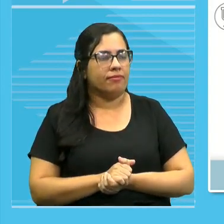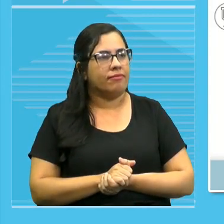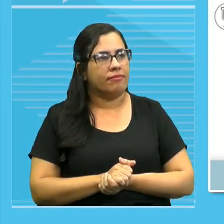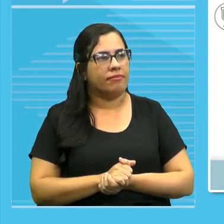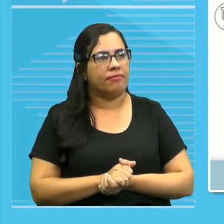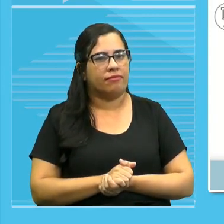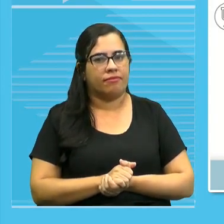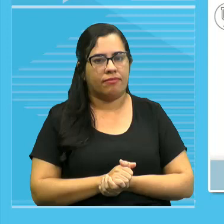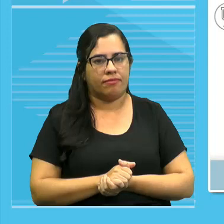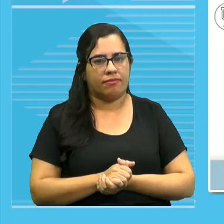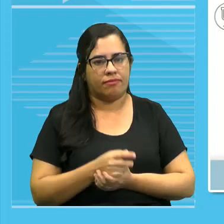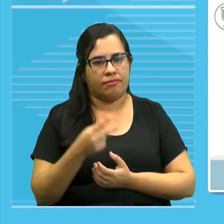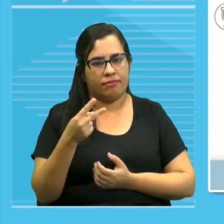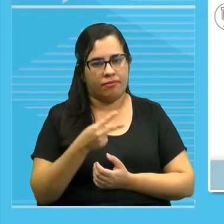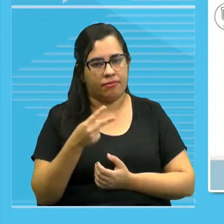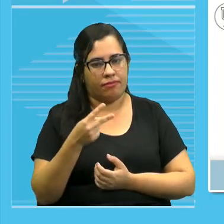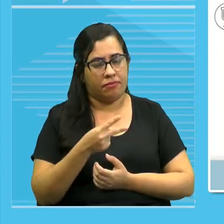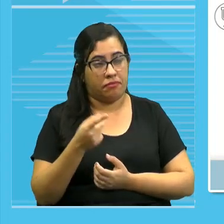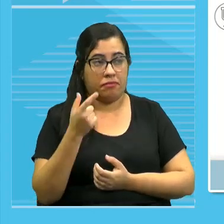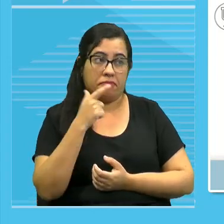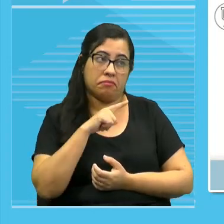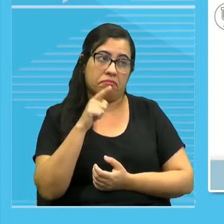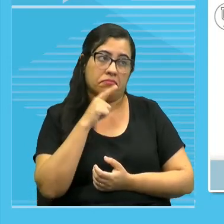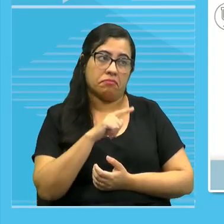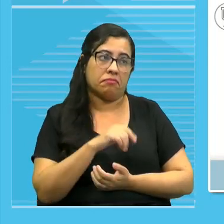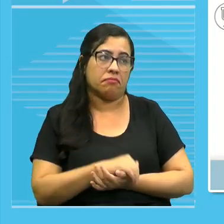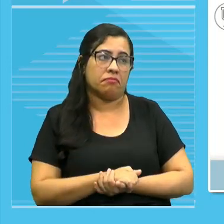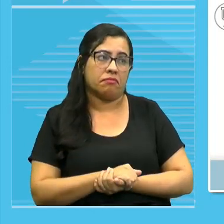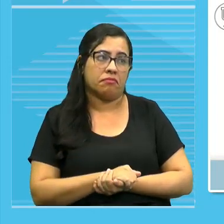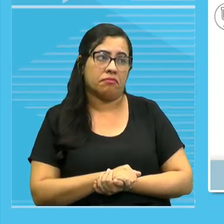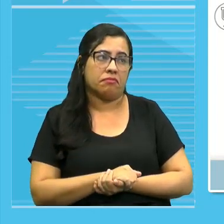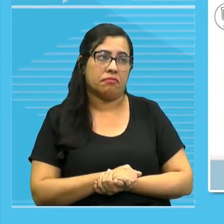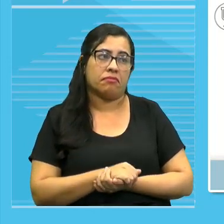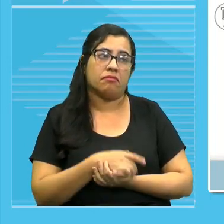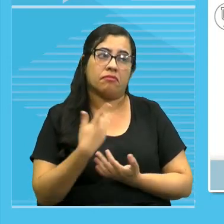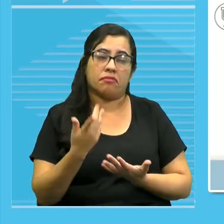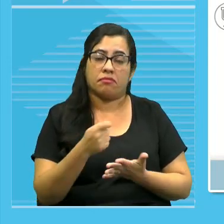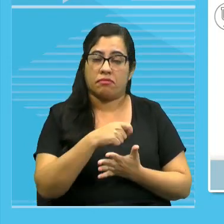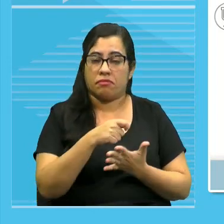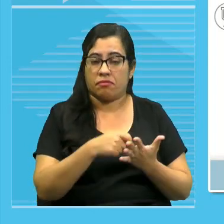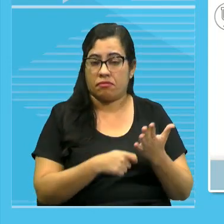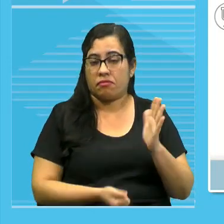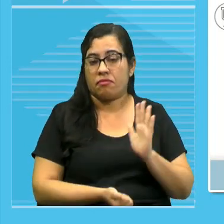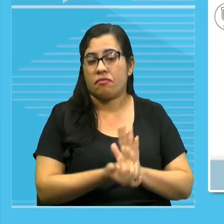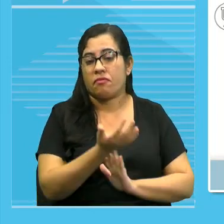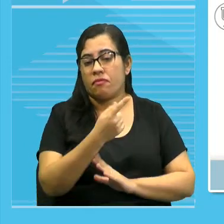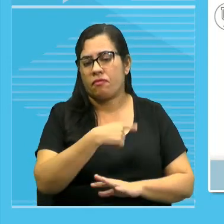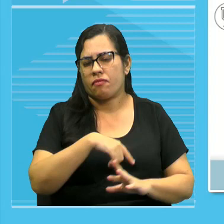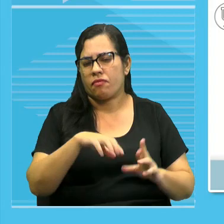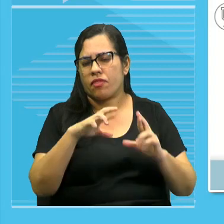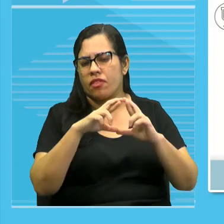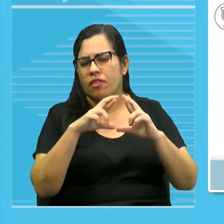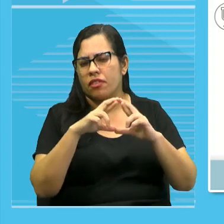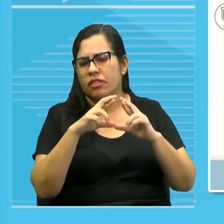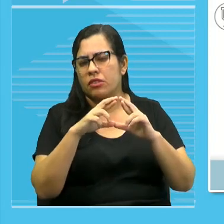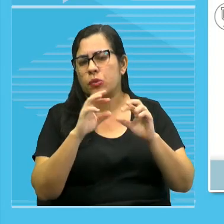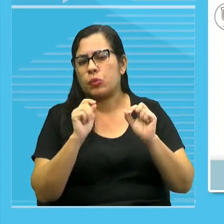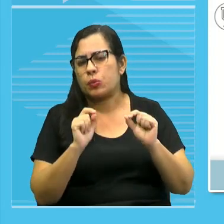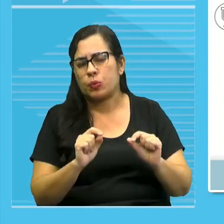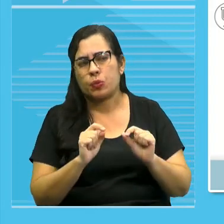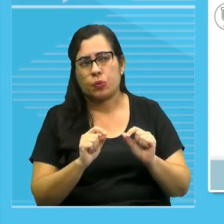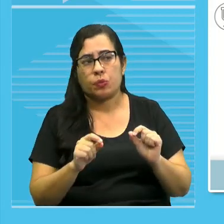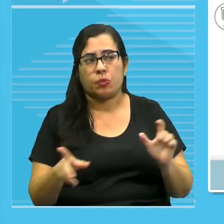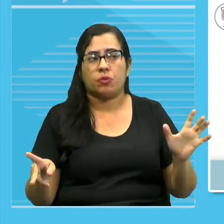a segunda questão Será que a gente consegue segundo autor podemos afirmar sobre a reciclagem que é um termo